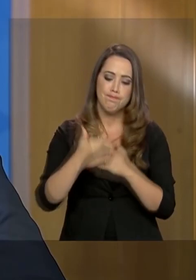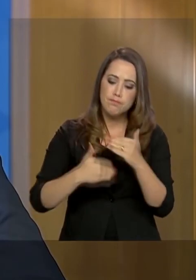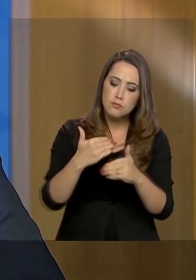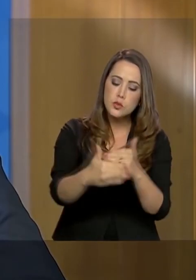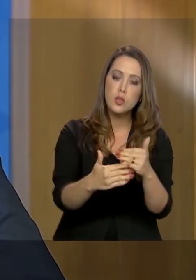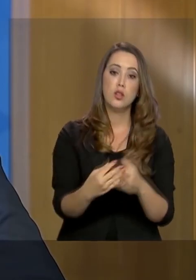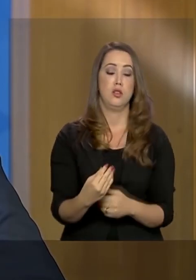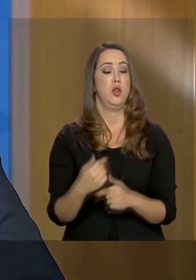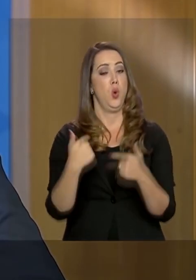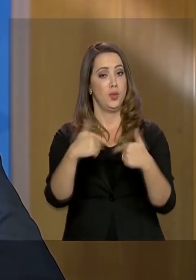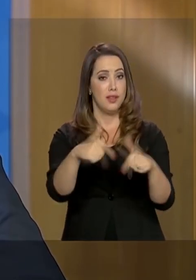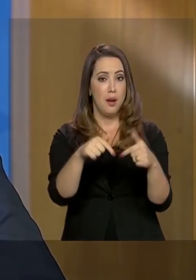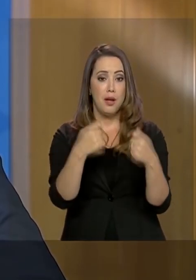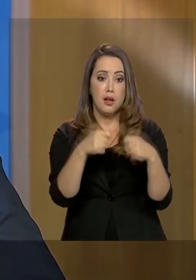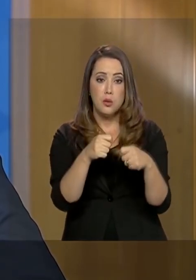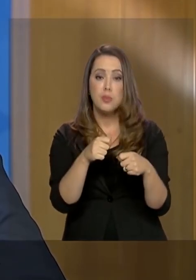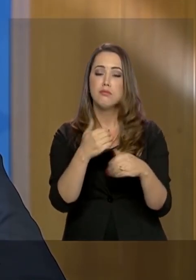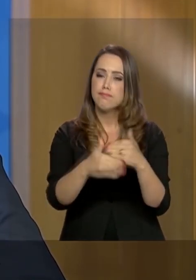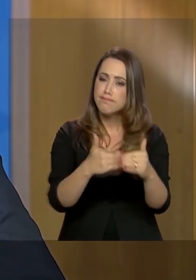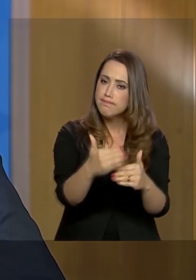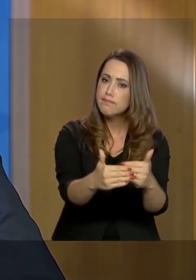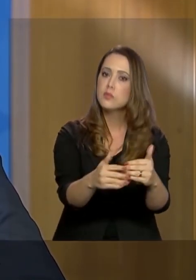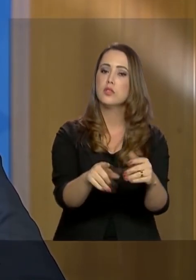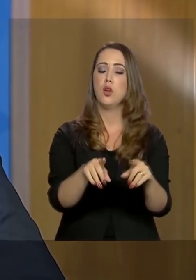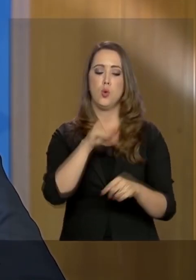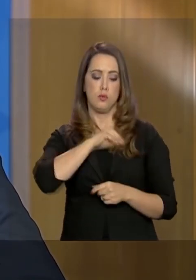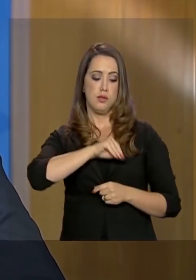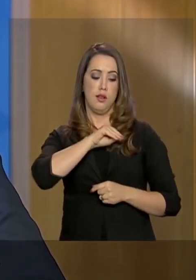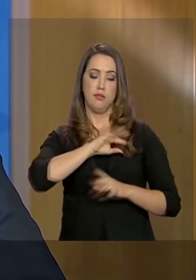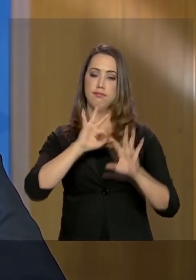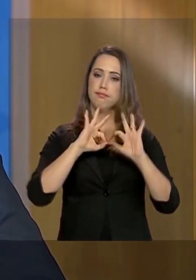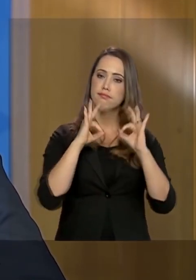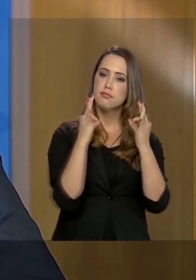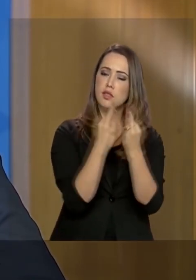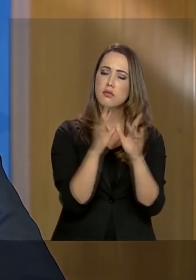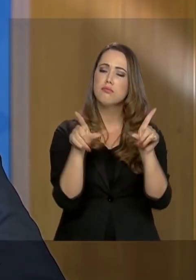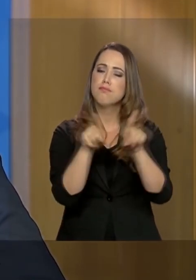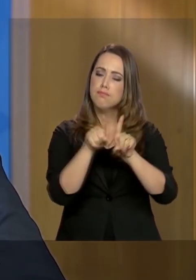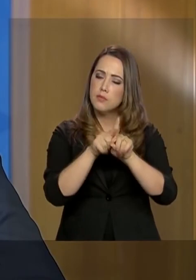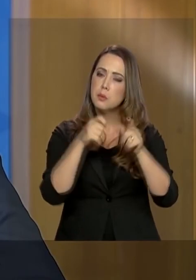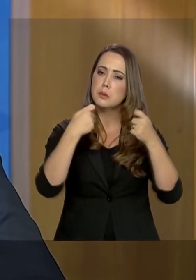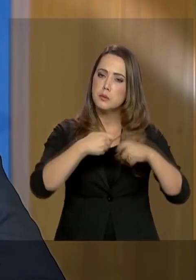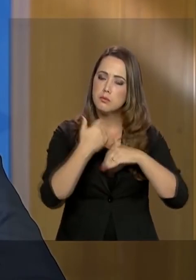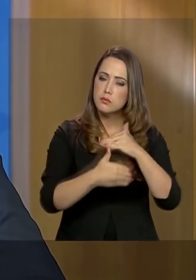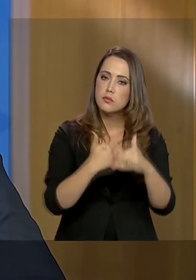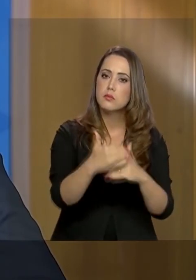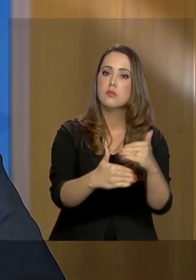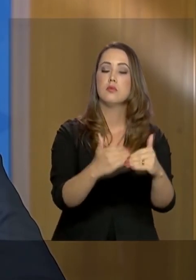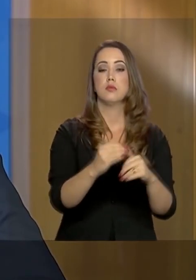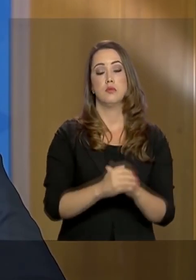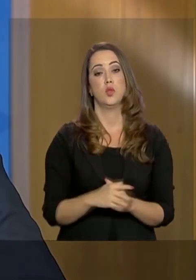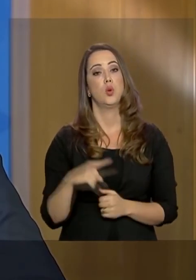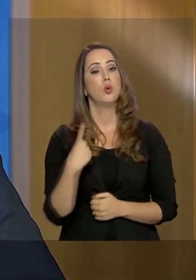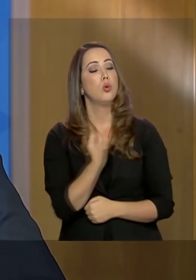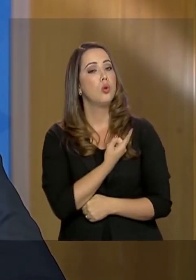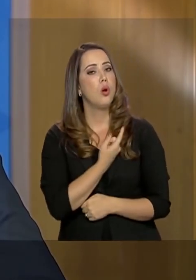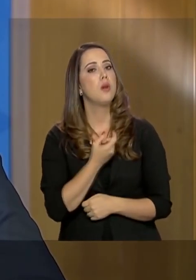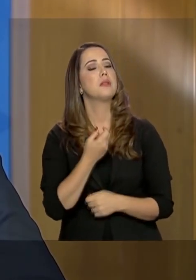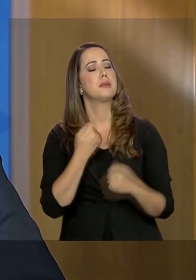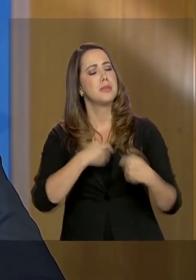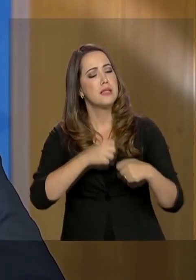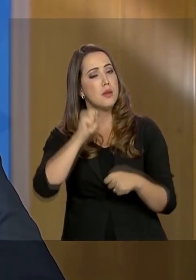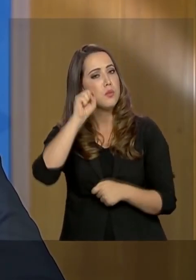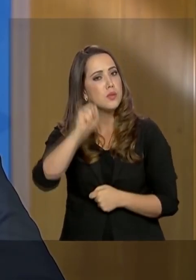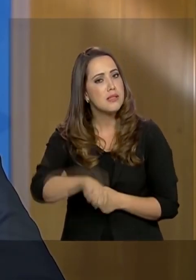muito mais verba foi mandada pra que os governos e prefeitos pudessem manter esses hospitais ou até fazer outros. Mas fizeram justamente o contrário.